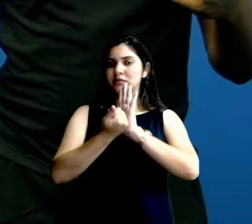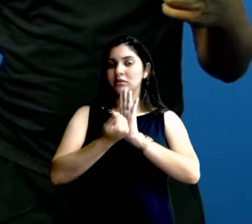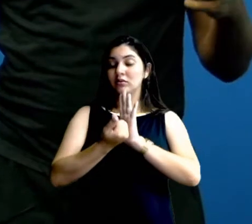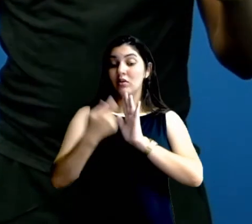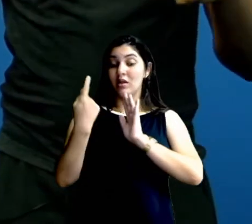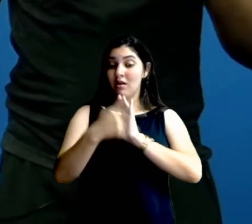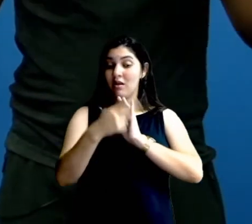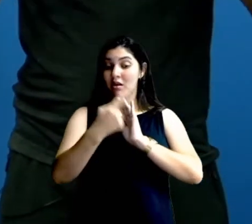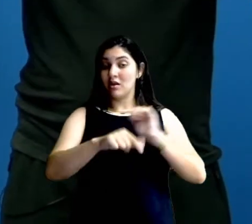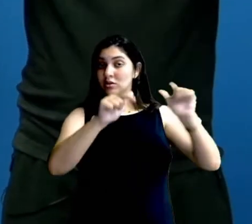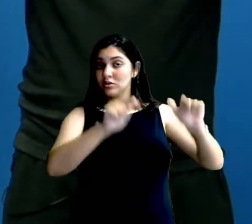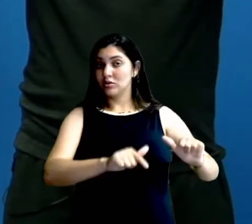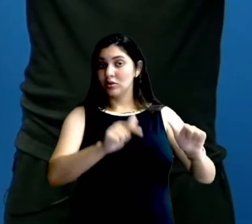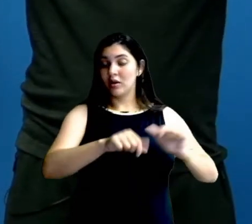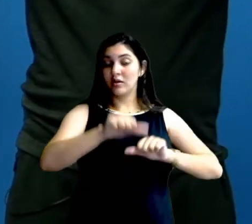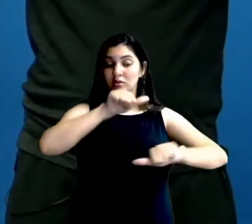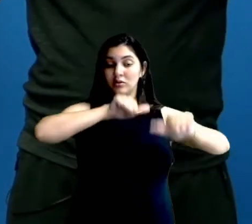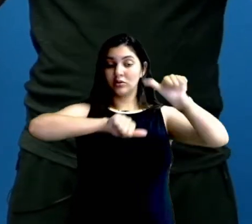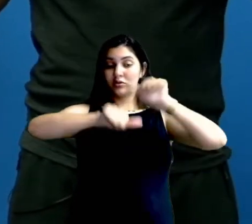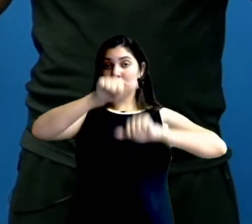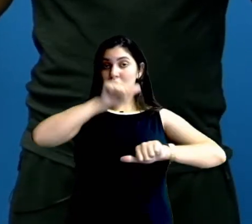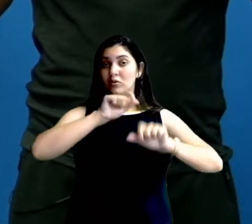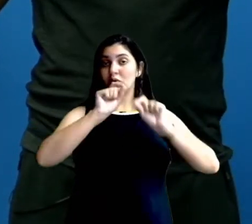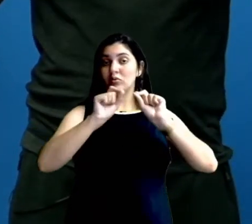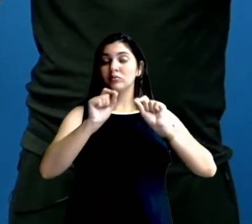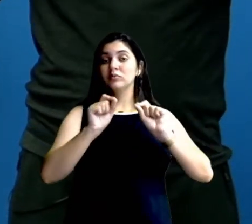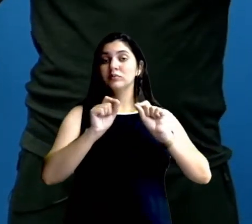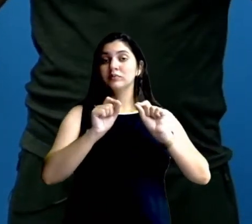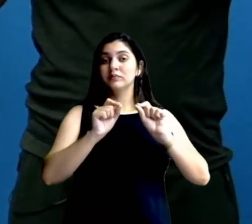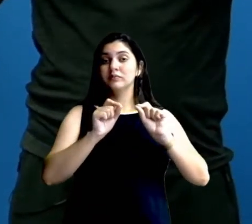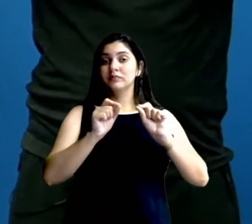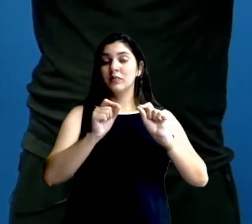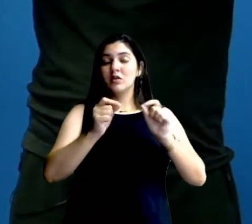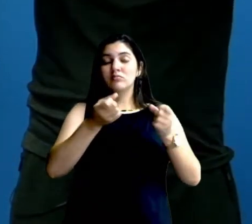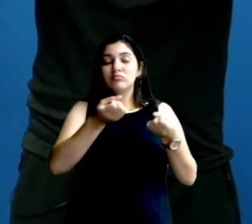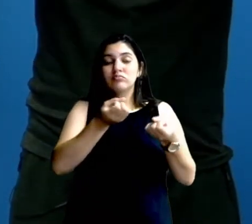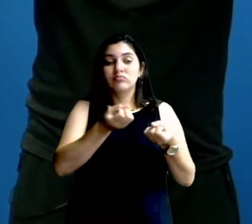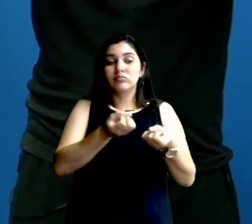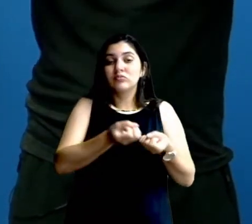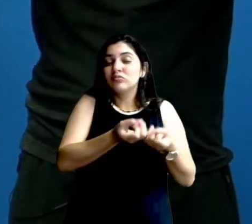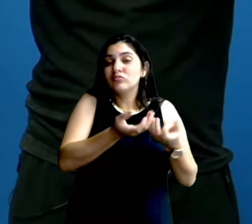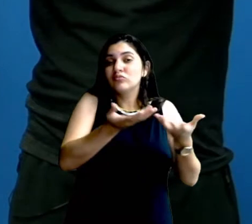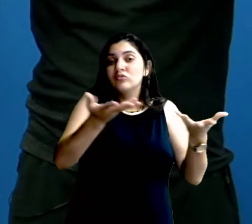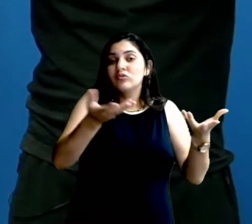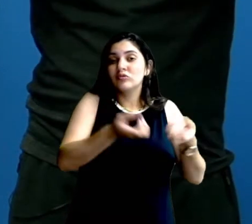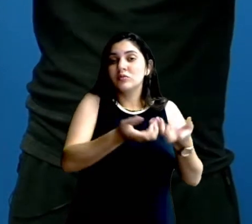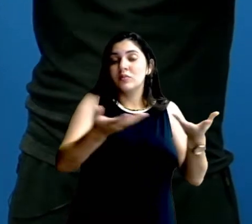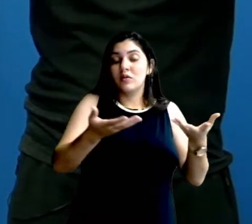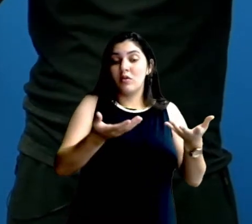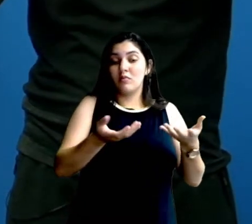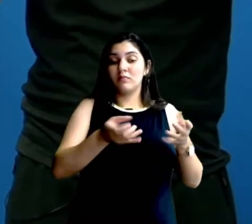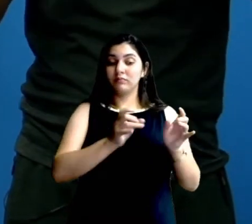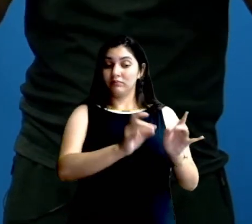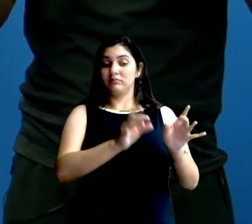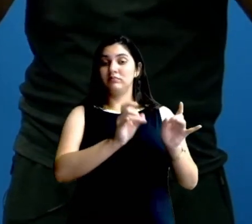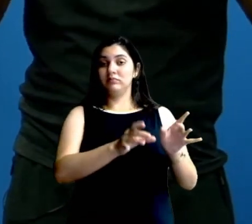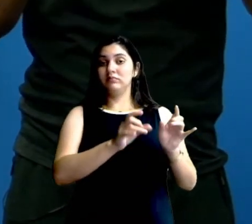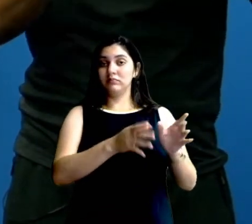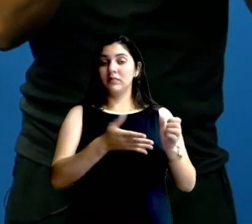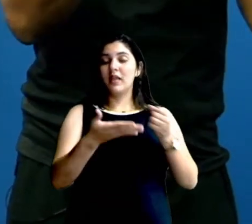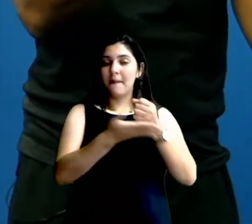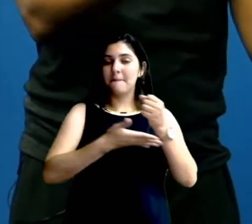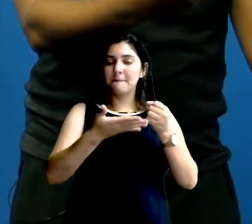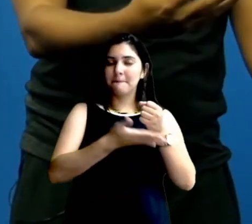ela se transformou em um florescente rede de comércio né ela começa a nos lembra que eu falei para vocês que a base econômica